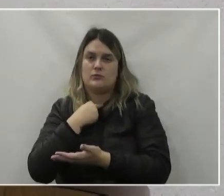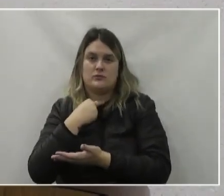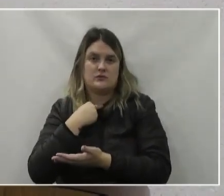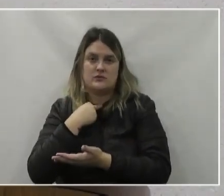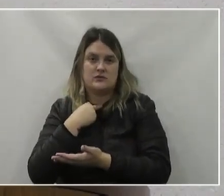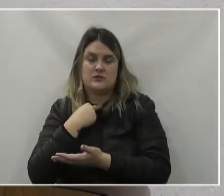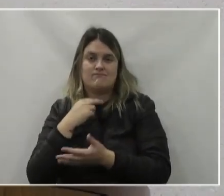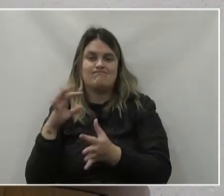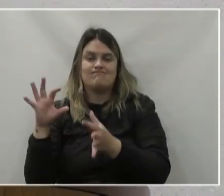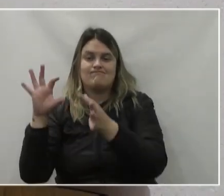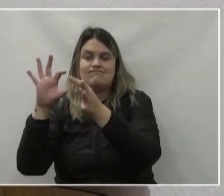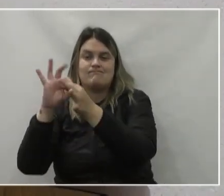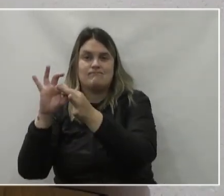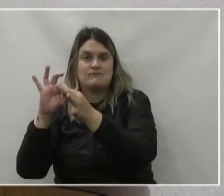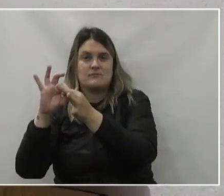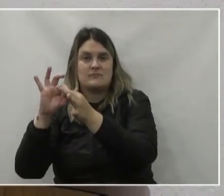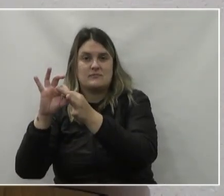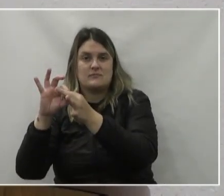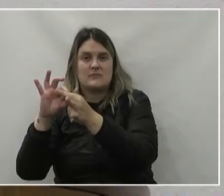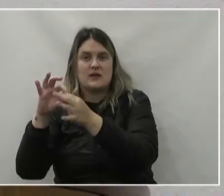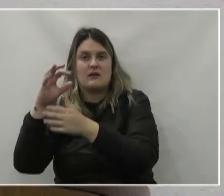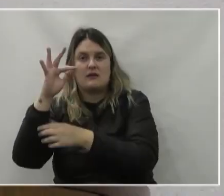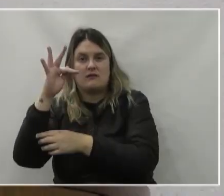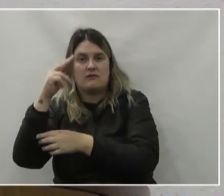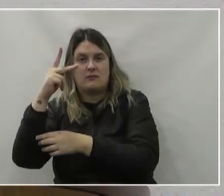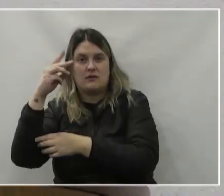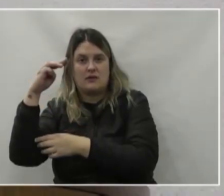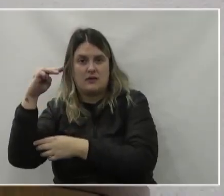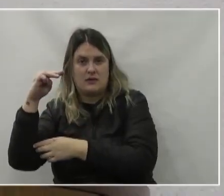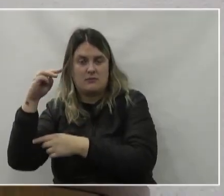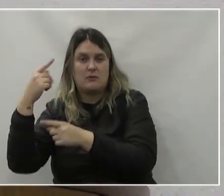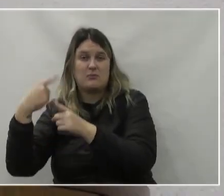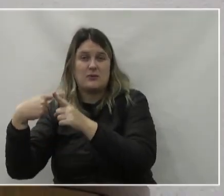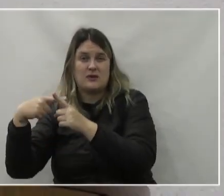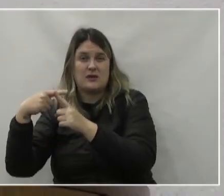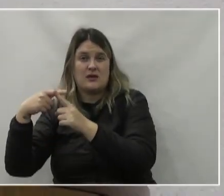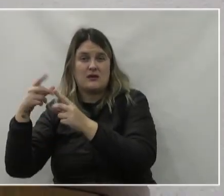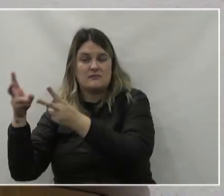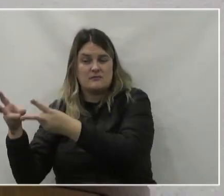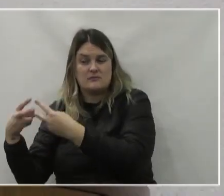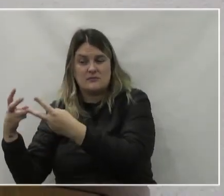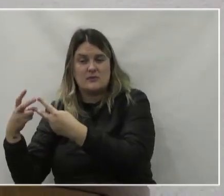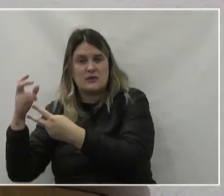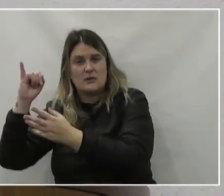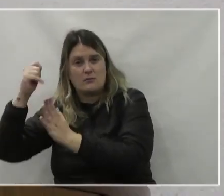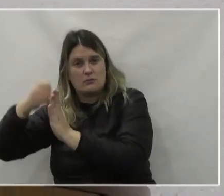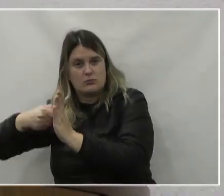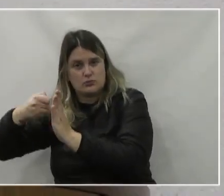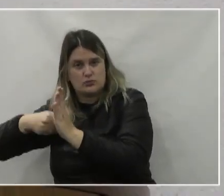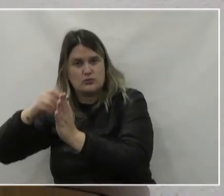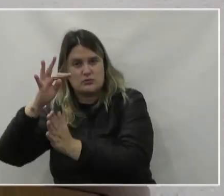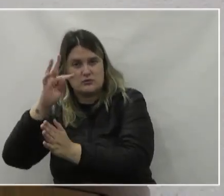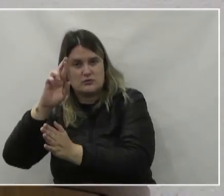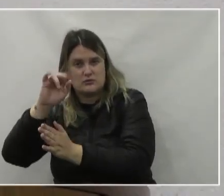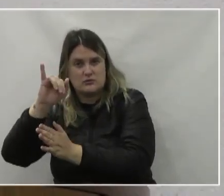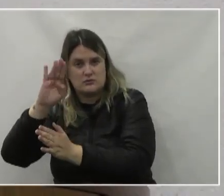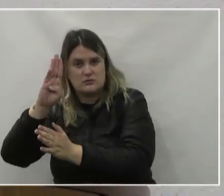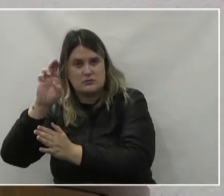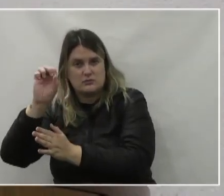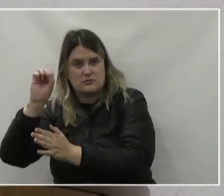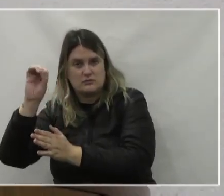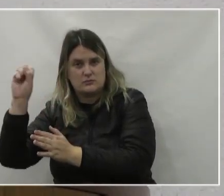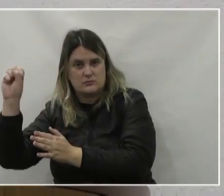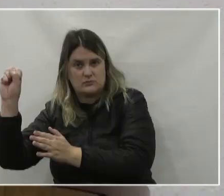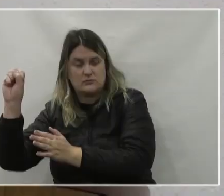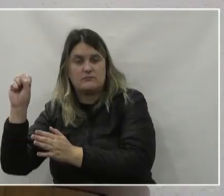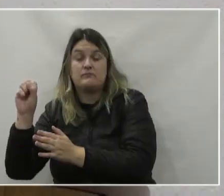vincular nenhuma parte do FPM, porque ele é oriundo de tributos, mas alguns ajustes que